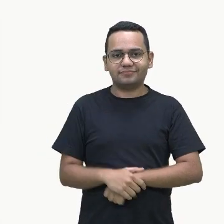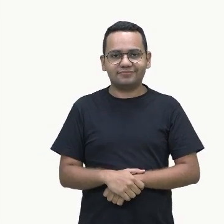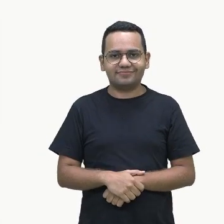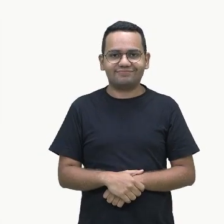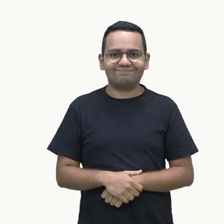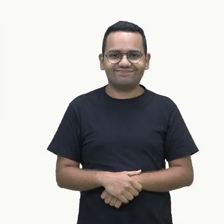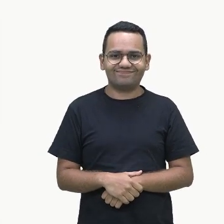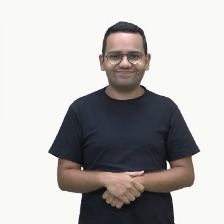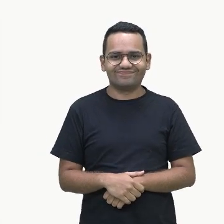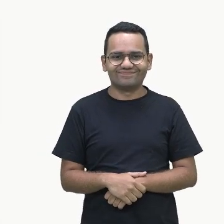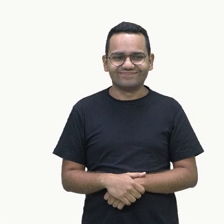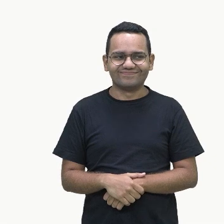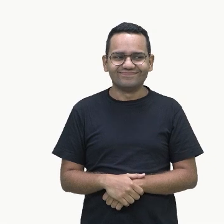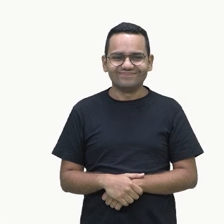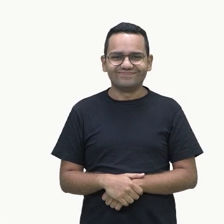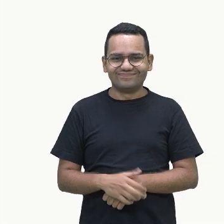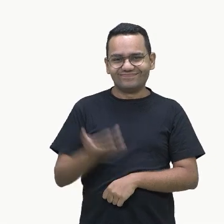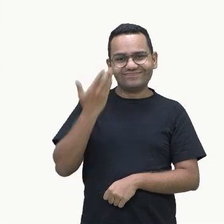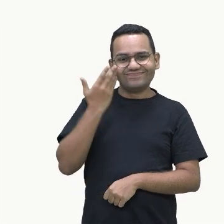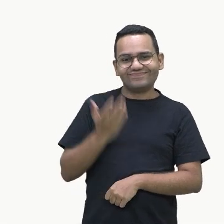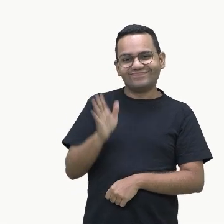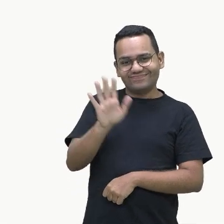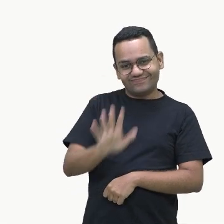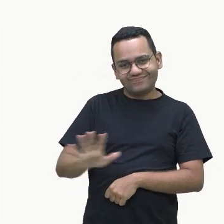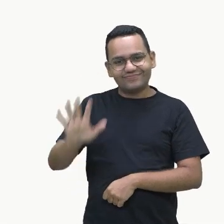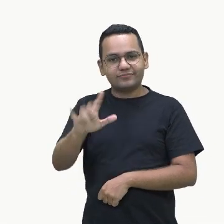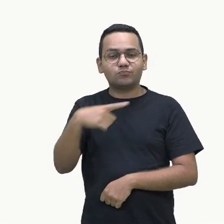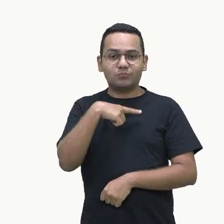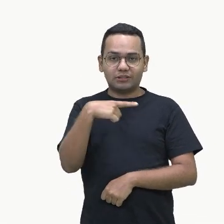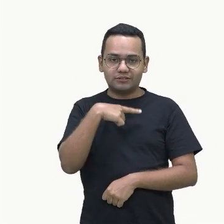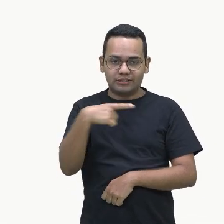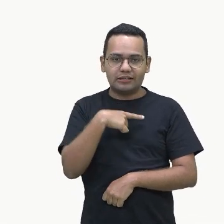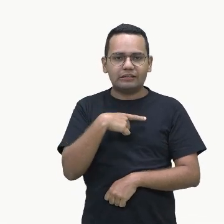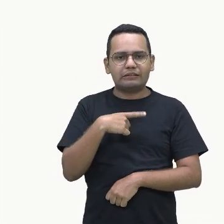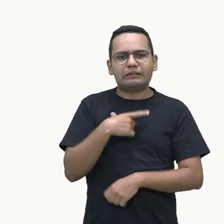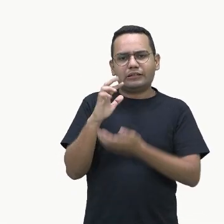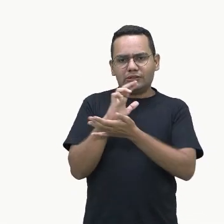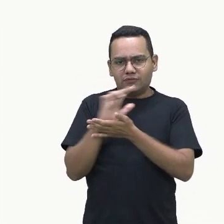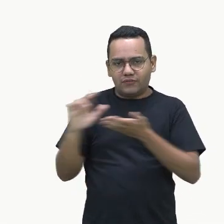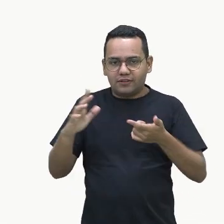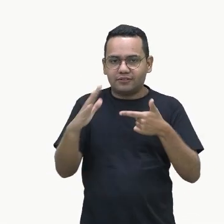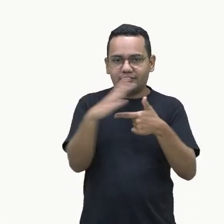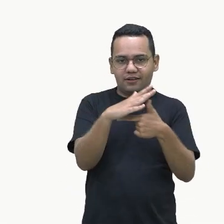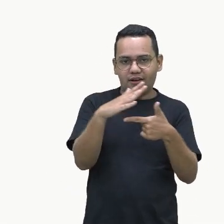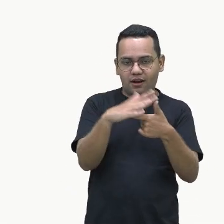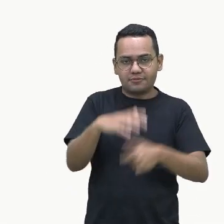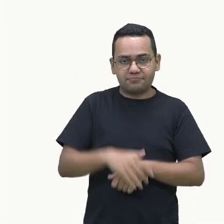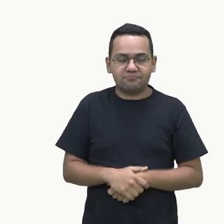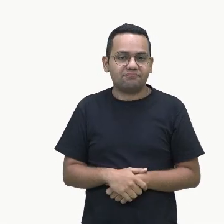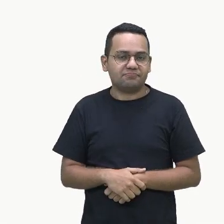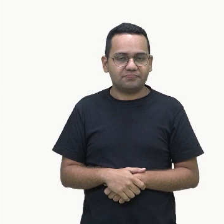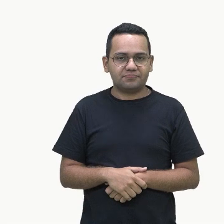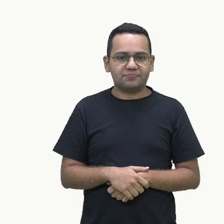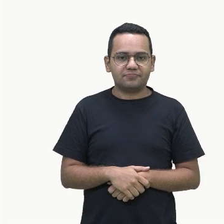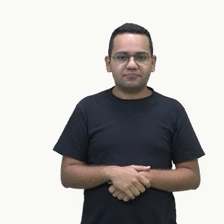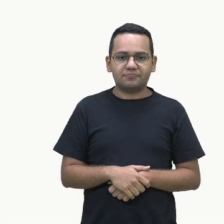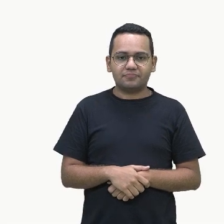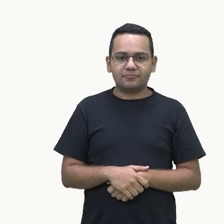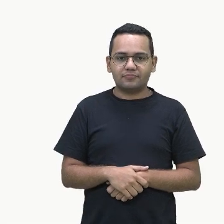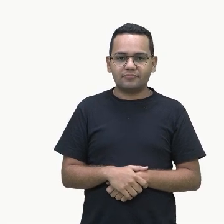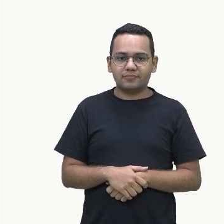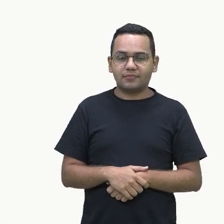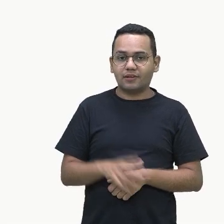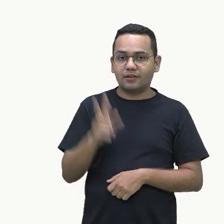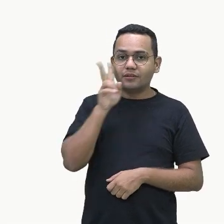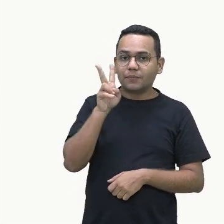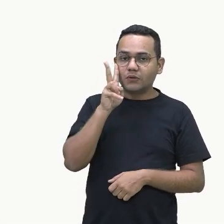A figura abaixo reproduz um mosaico com triângulos retângulos. Tá? Lembrando que, claro, o nosso